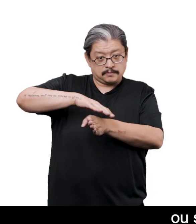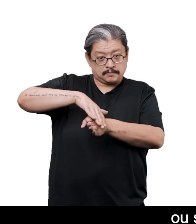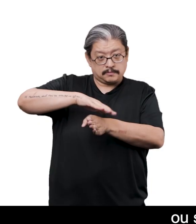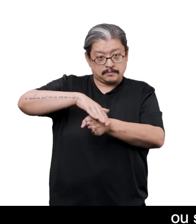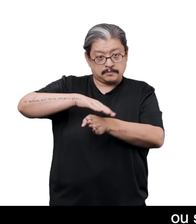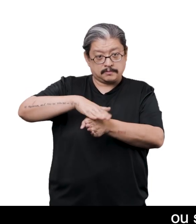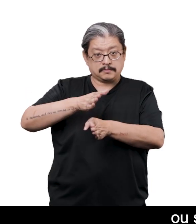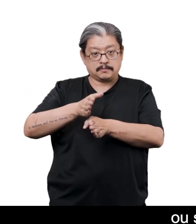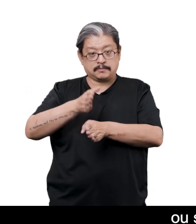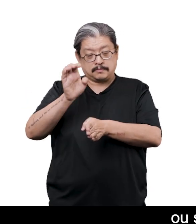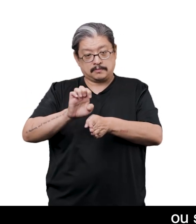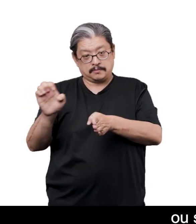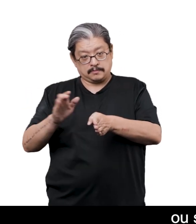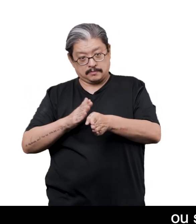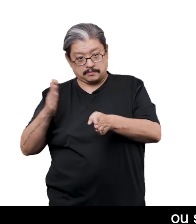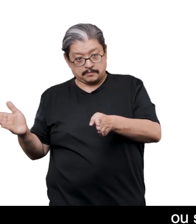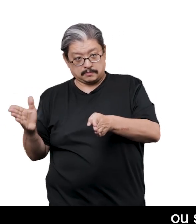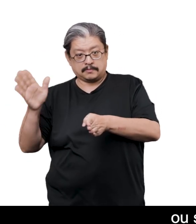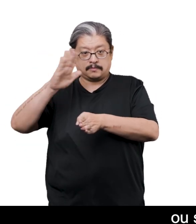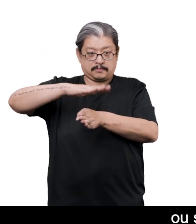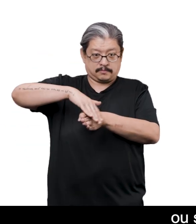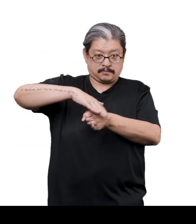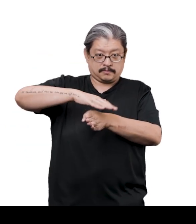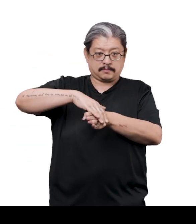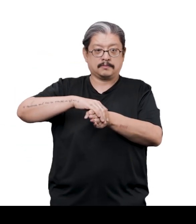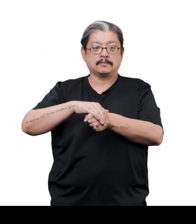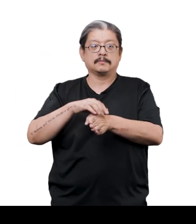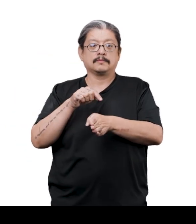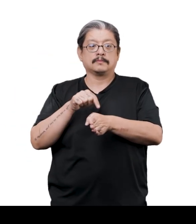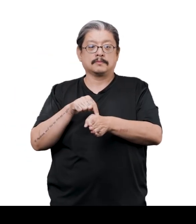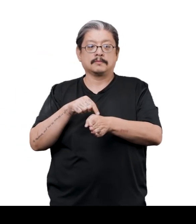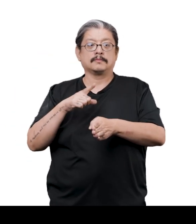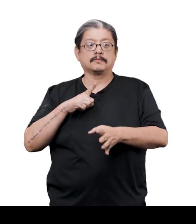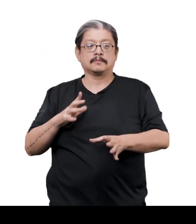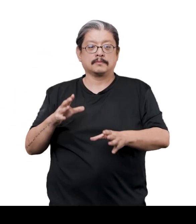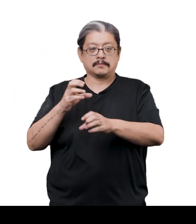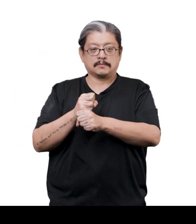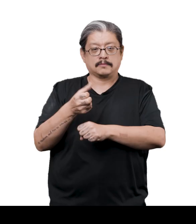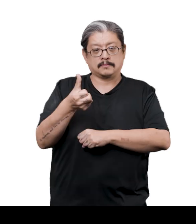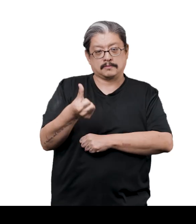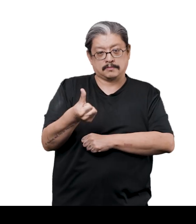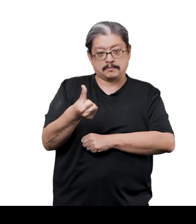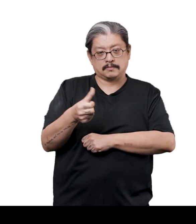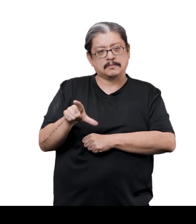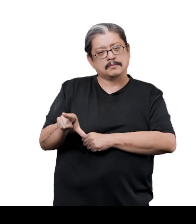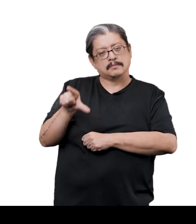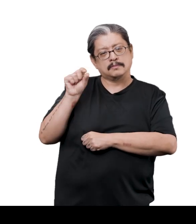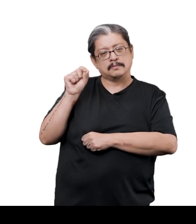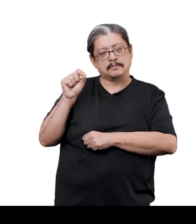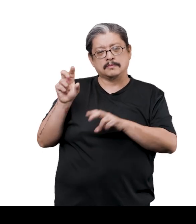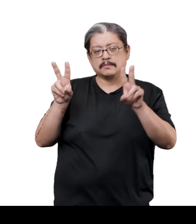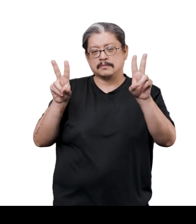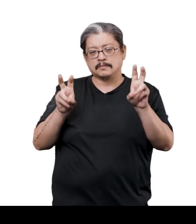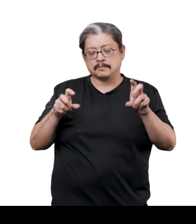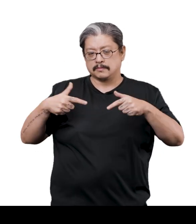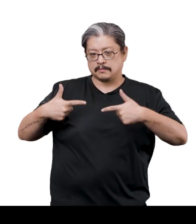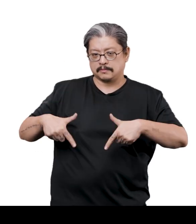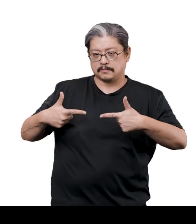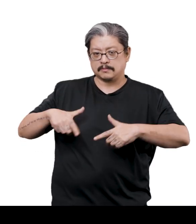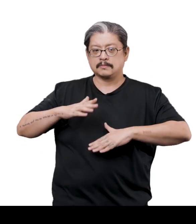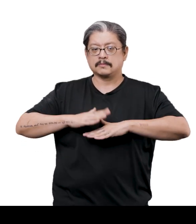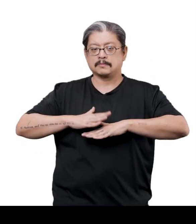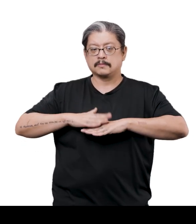voltada para o fundo, na porção esquerda da parede. Ali, entre outras 6 obras, se destaca Sem